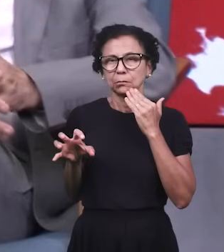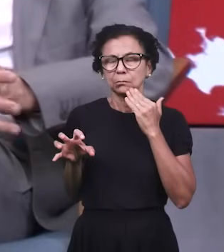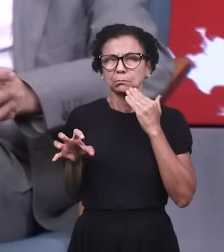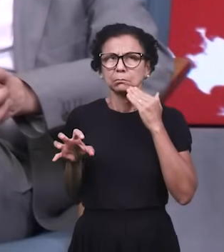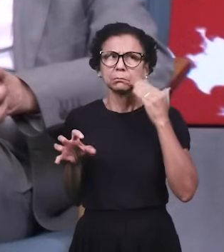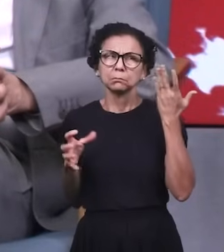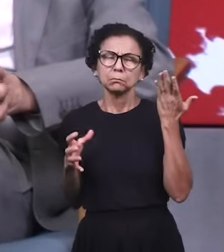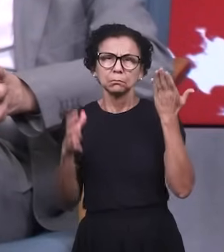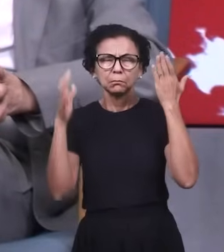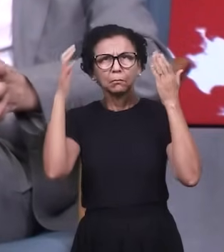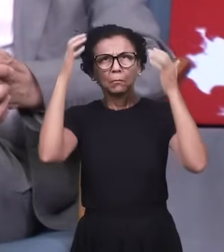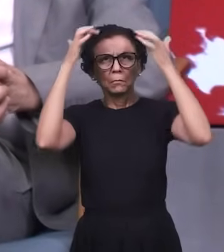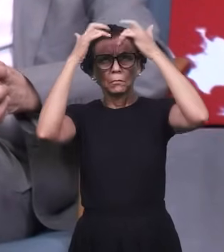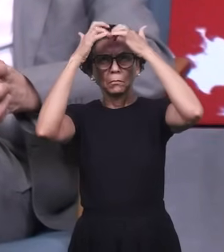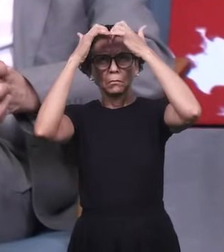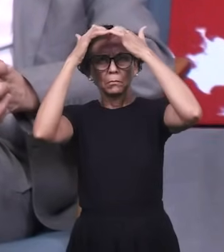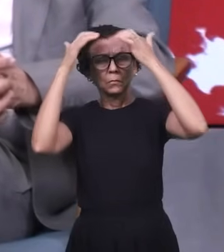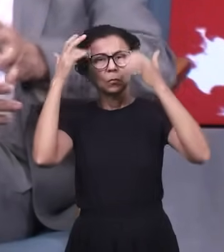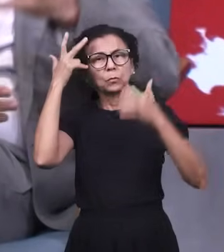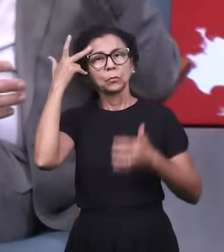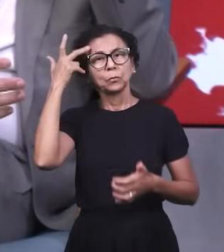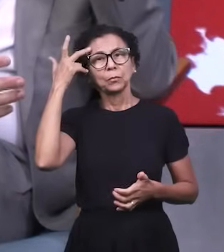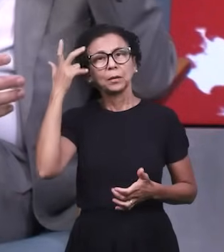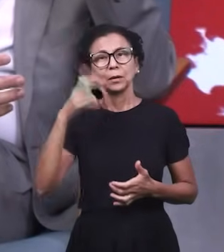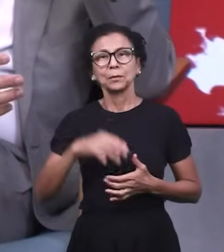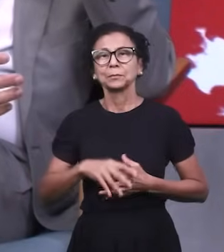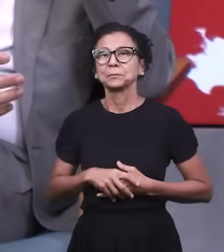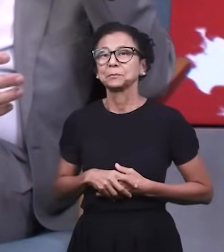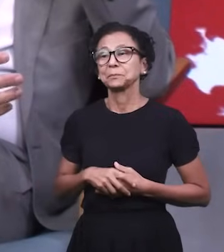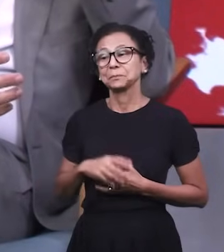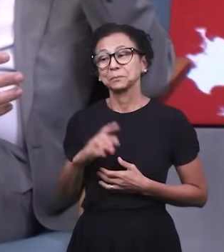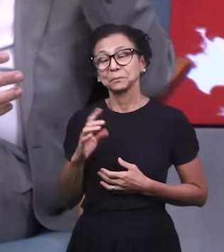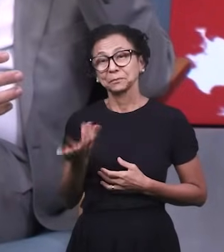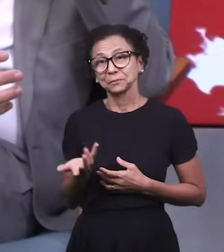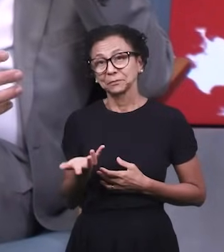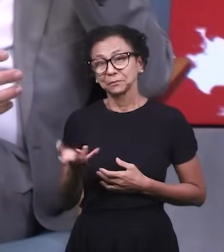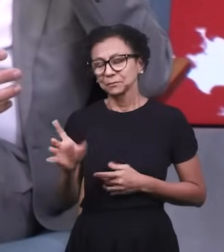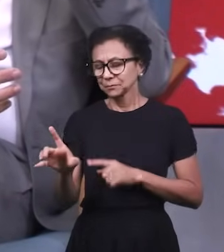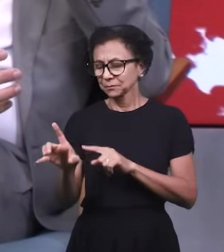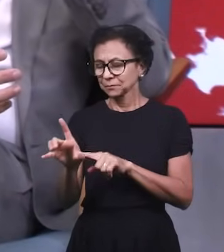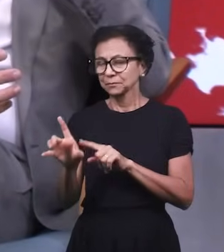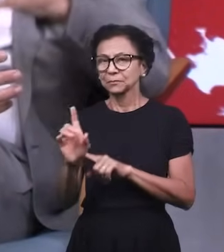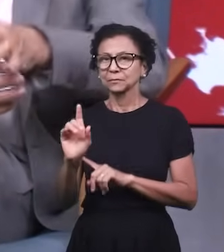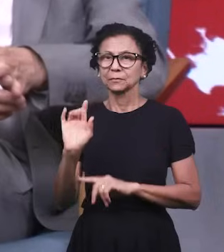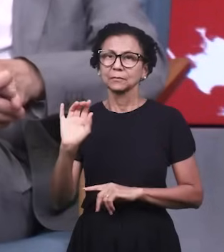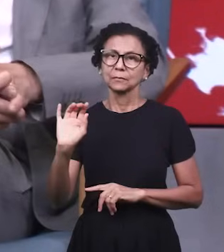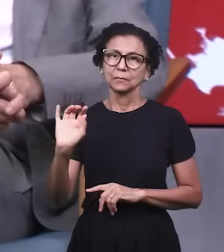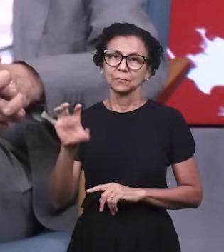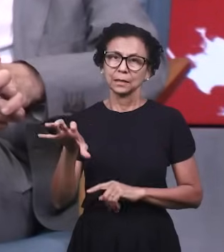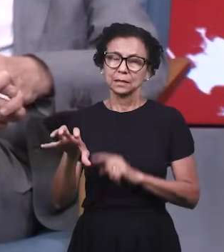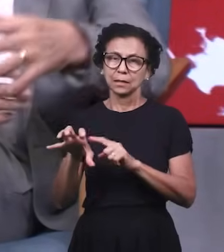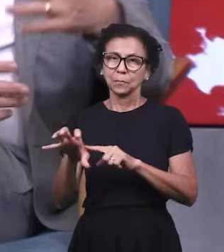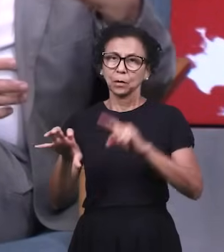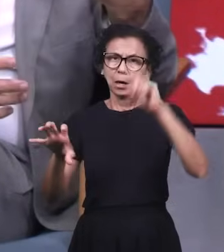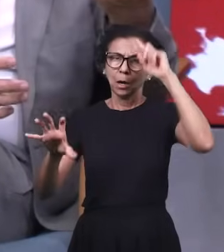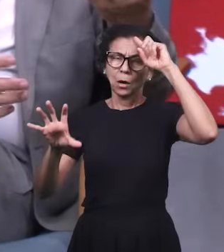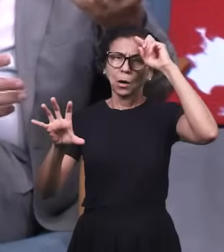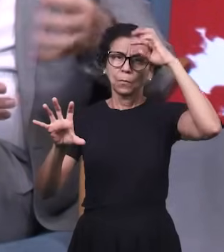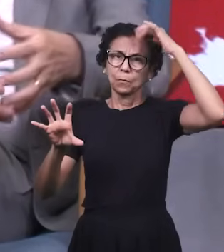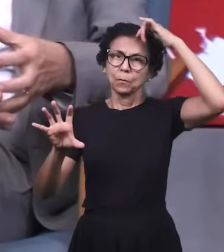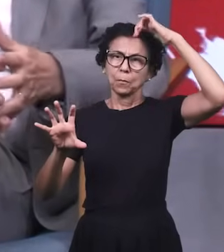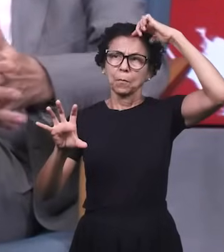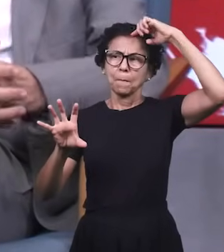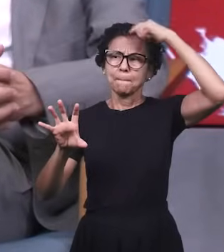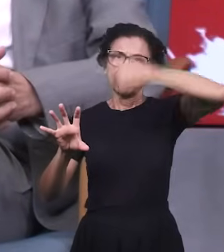para realizar um comando, ela precisa de um comando central,